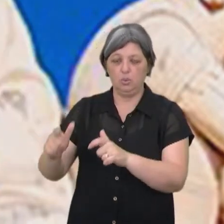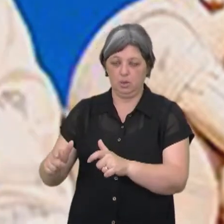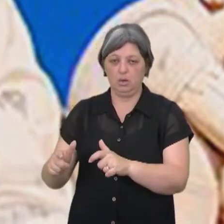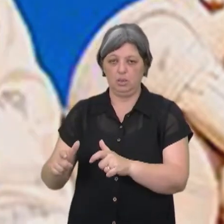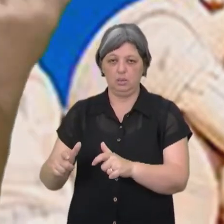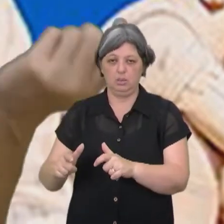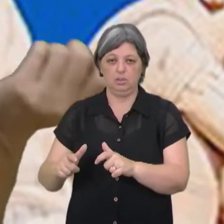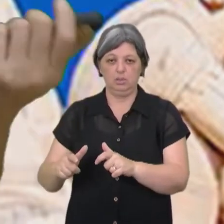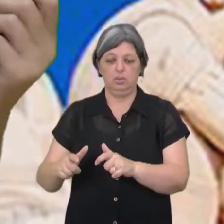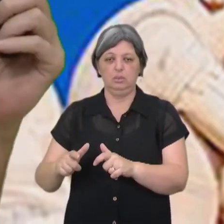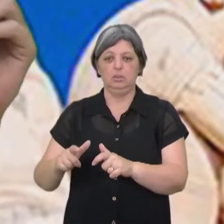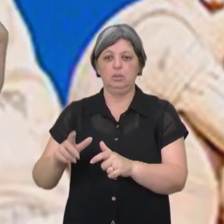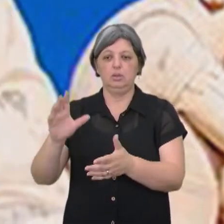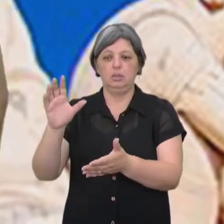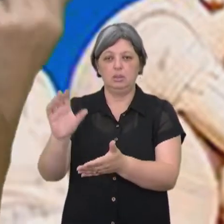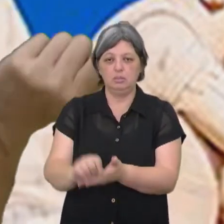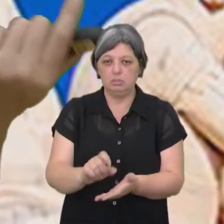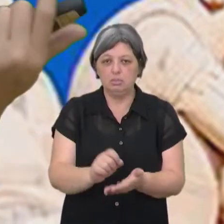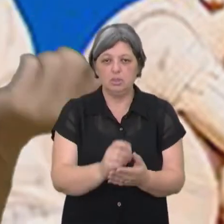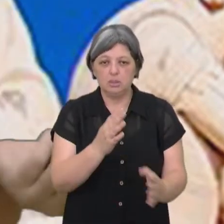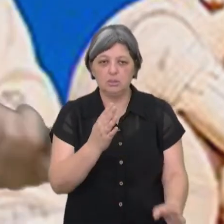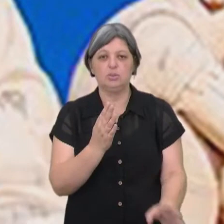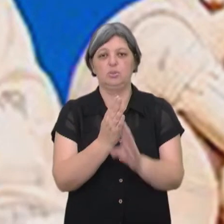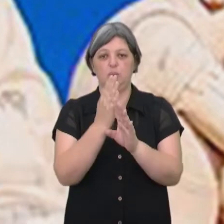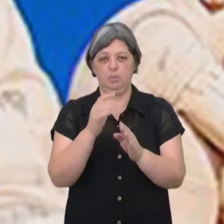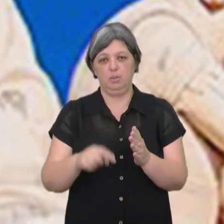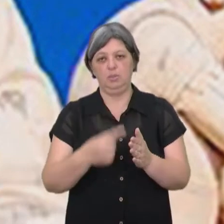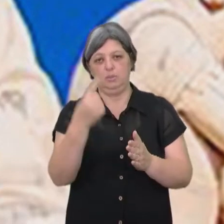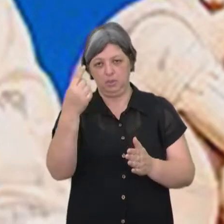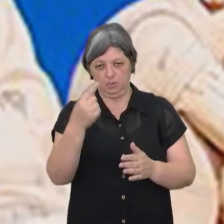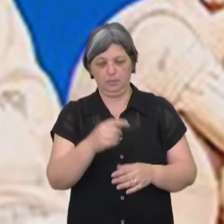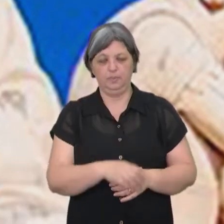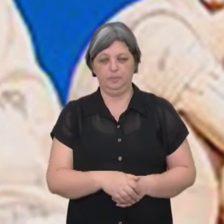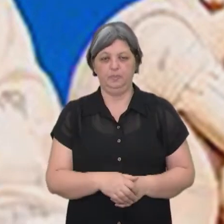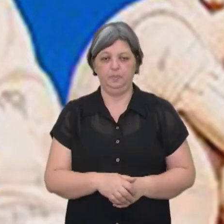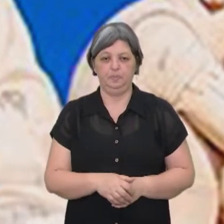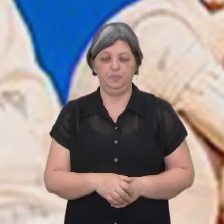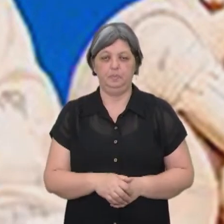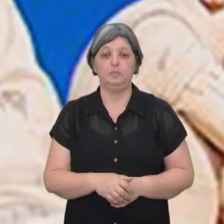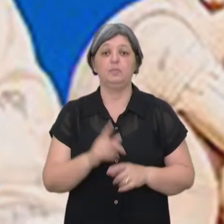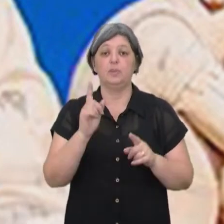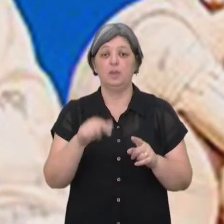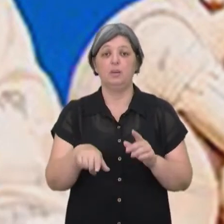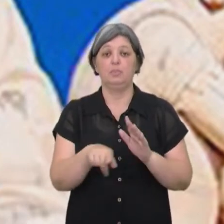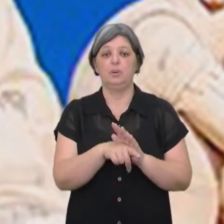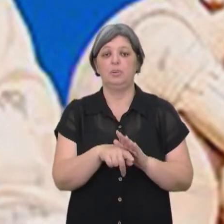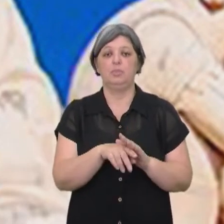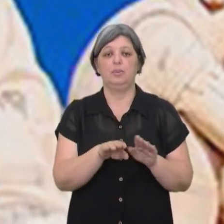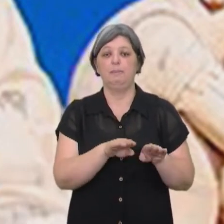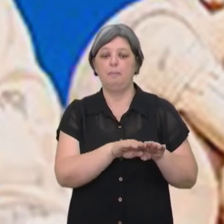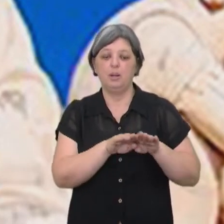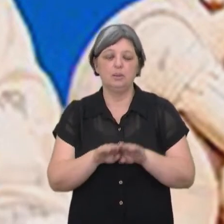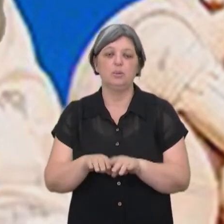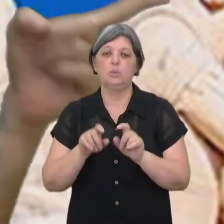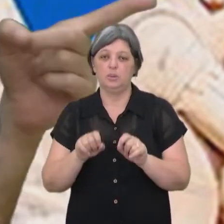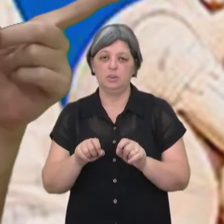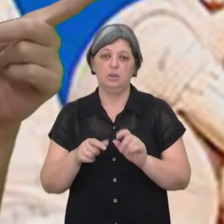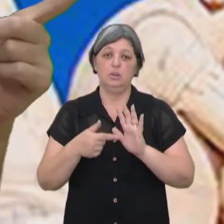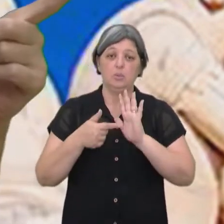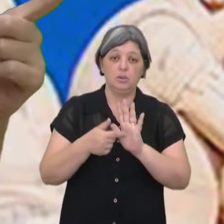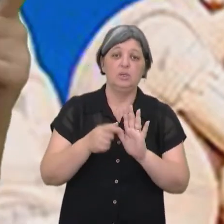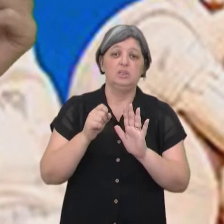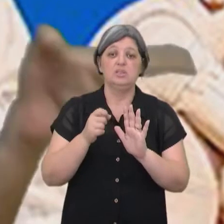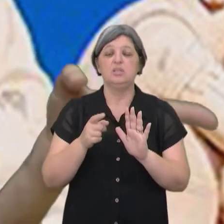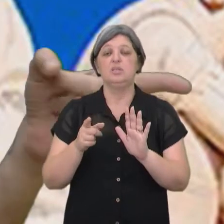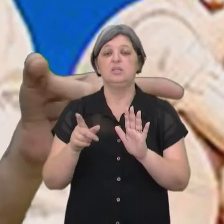haviam considerado aí que foram descobertas por eles, né? Então, o padrão ele é para mostrar justamente que quem chegou